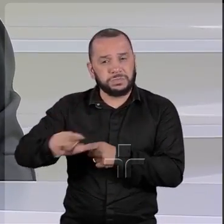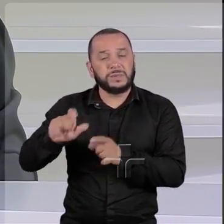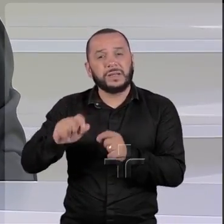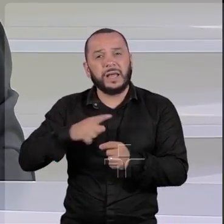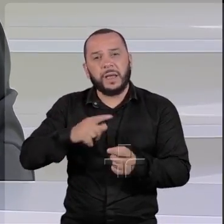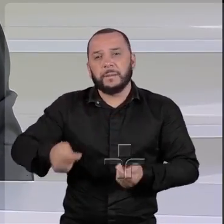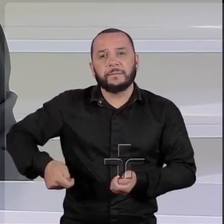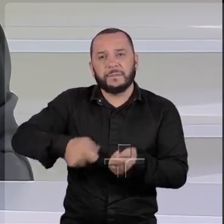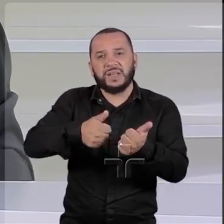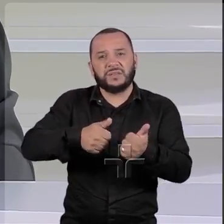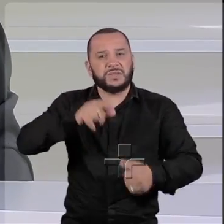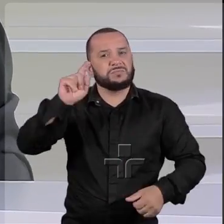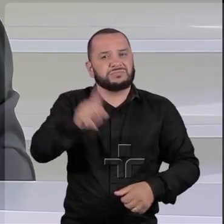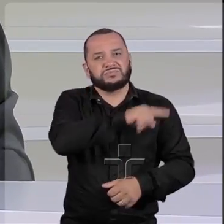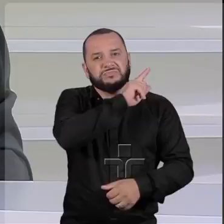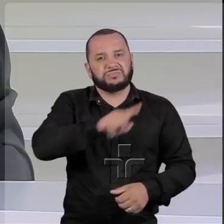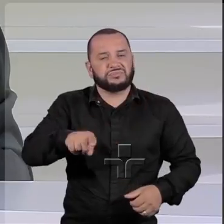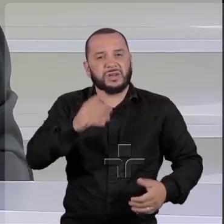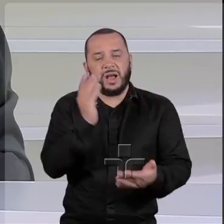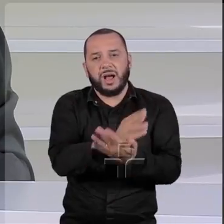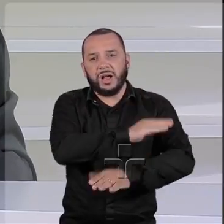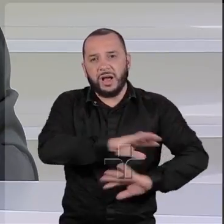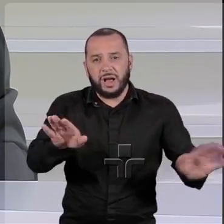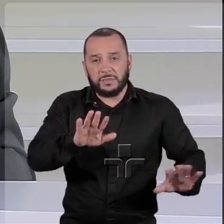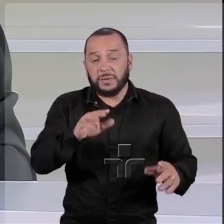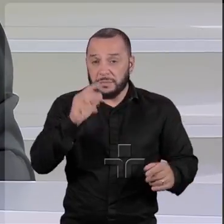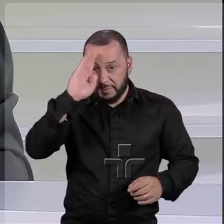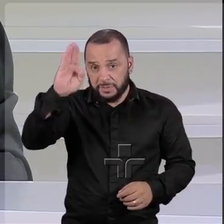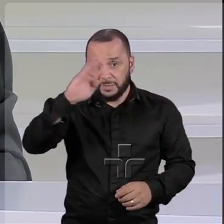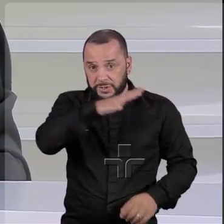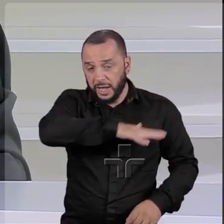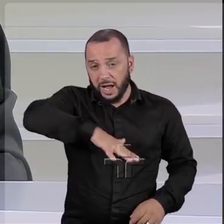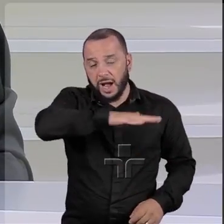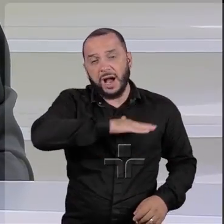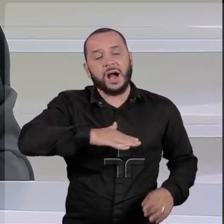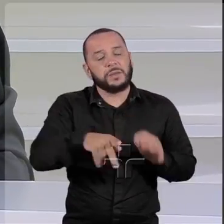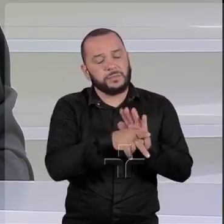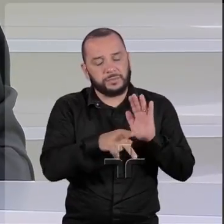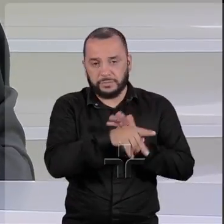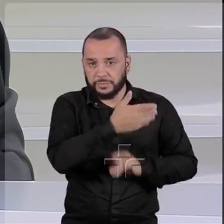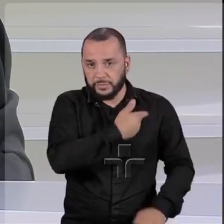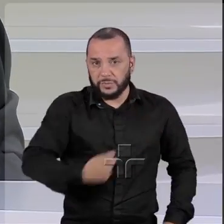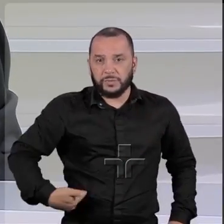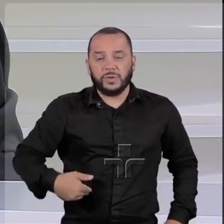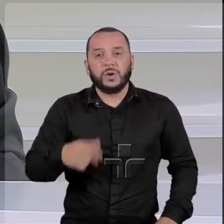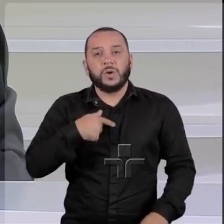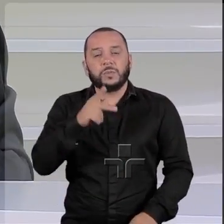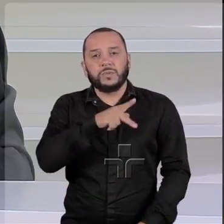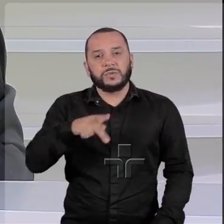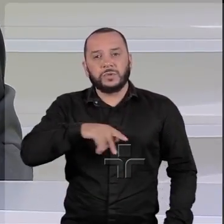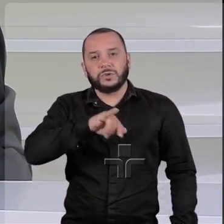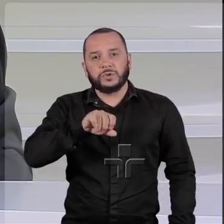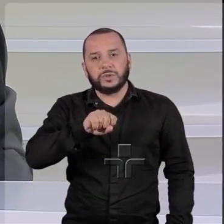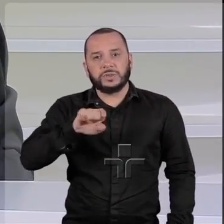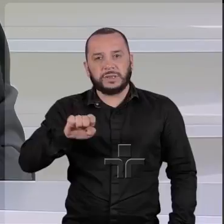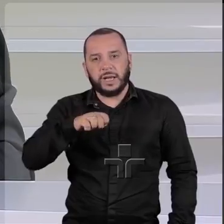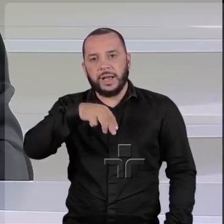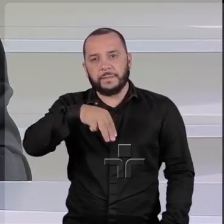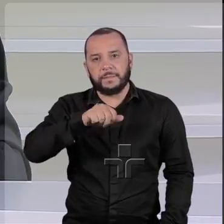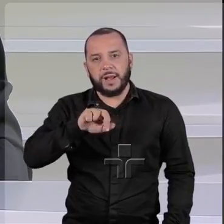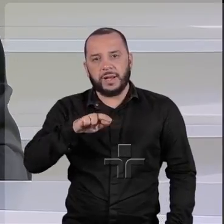privilégios. E privilégios, sobretudo, no setor público. O professor Zé Márcio Camargo escreveu um artigo no Estadão outro